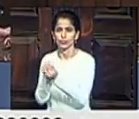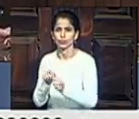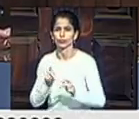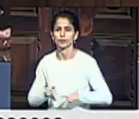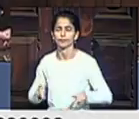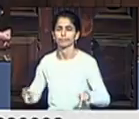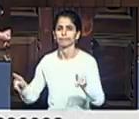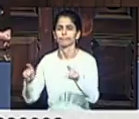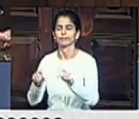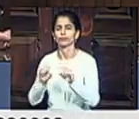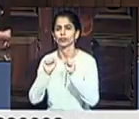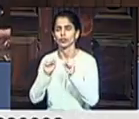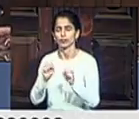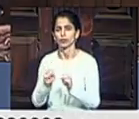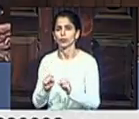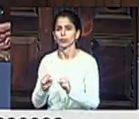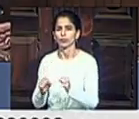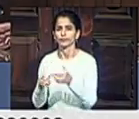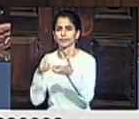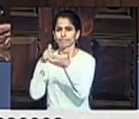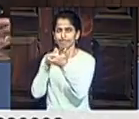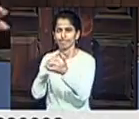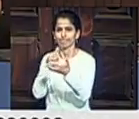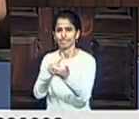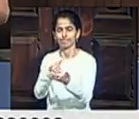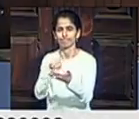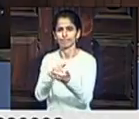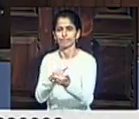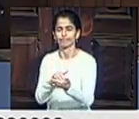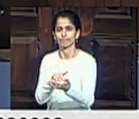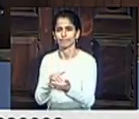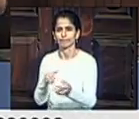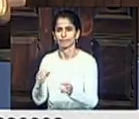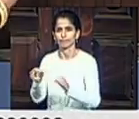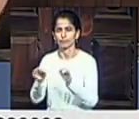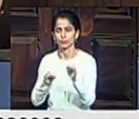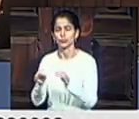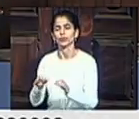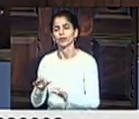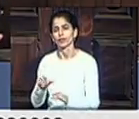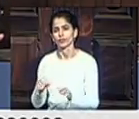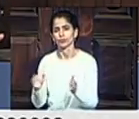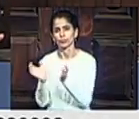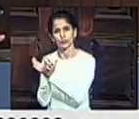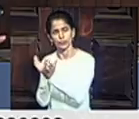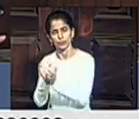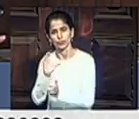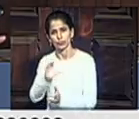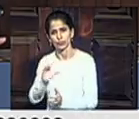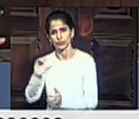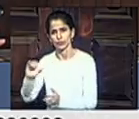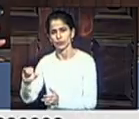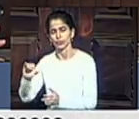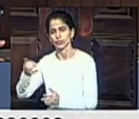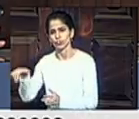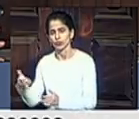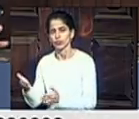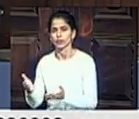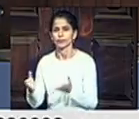Poderíamos ter barrado esses projetos aqui na CCJ, e nas diversas